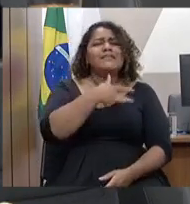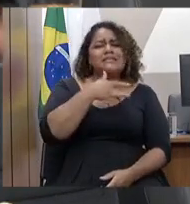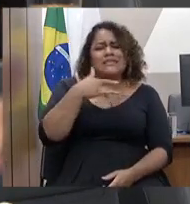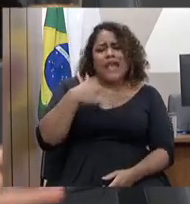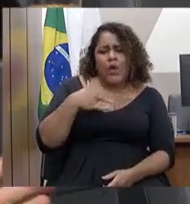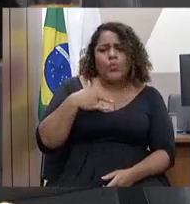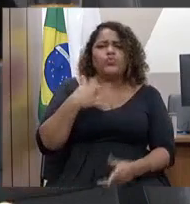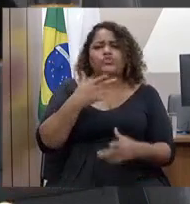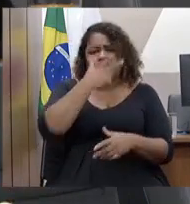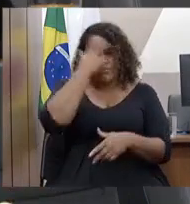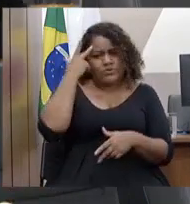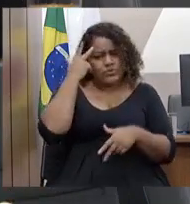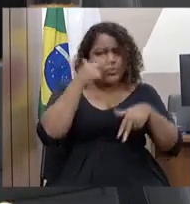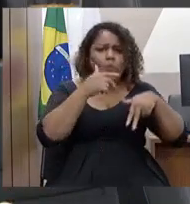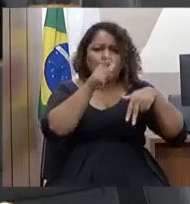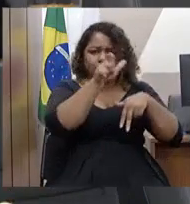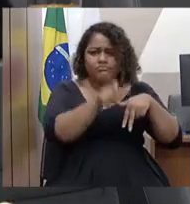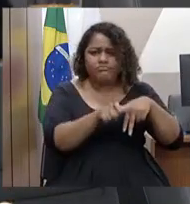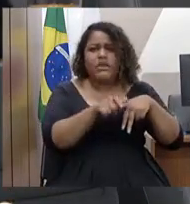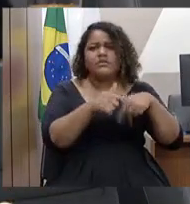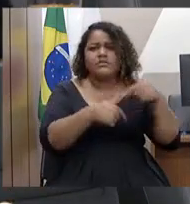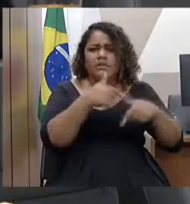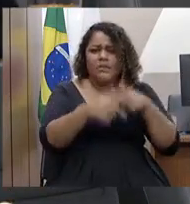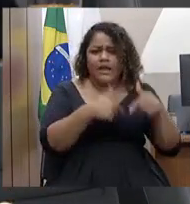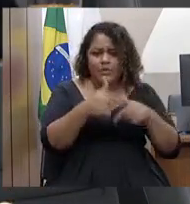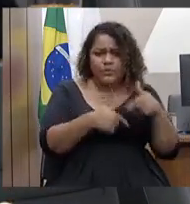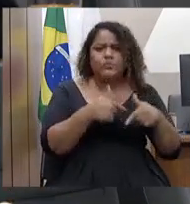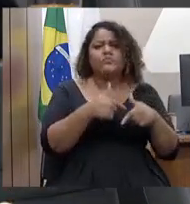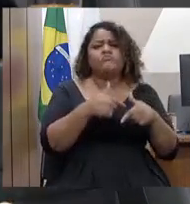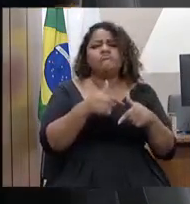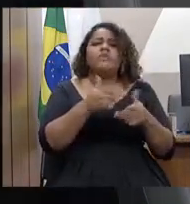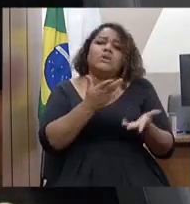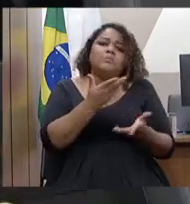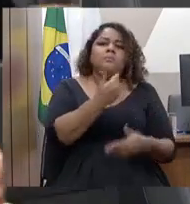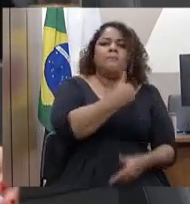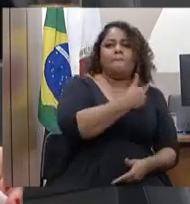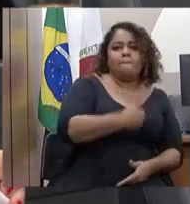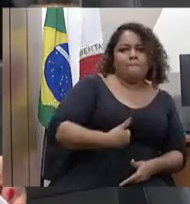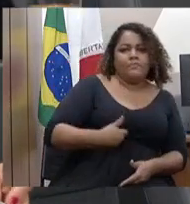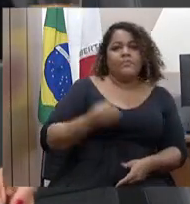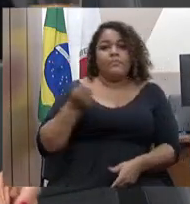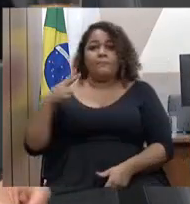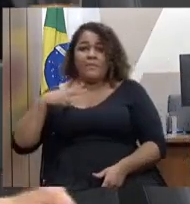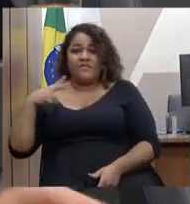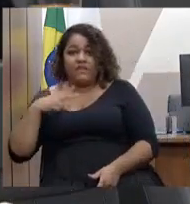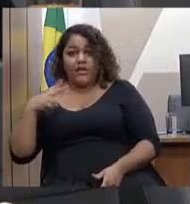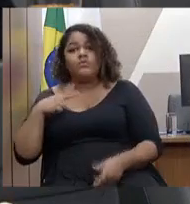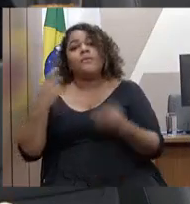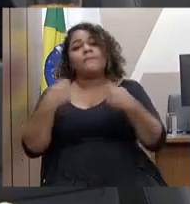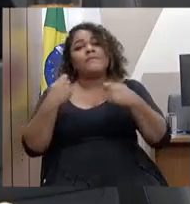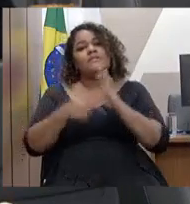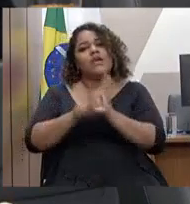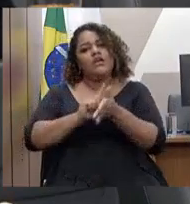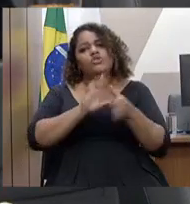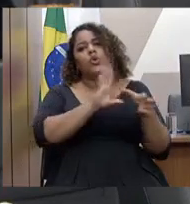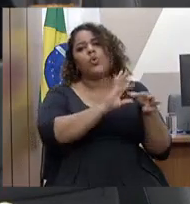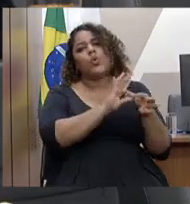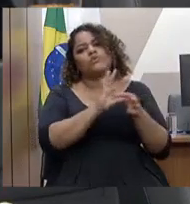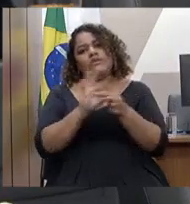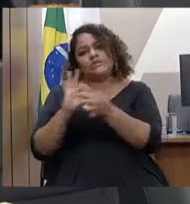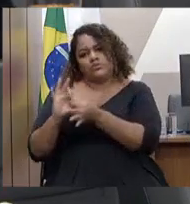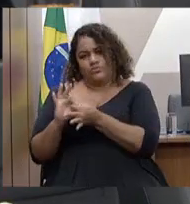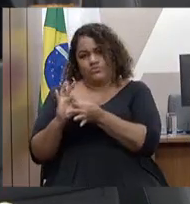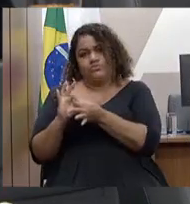seja no setor privado no público é preciso contextualizar a situação real do trabalhador né não basta